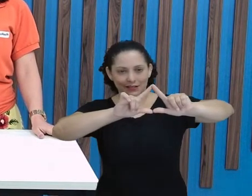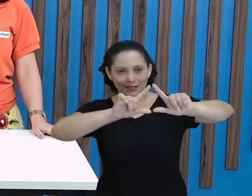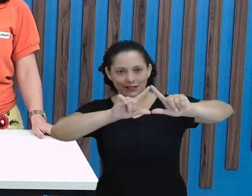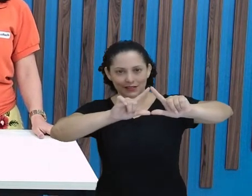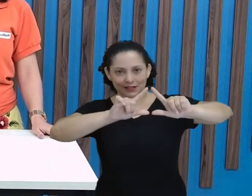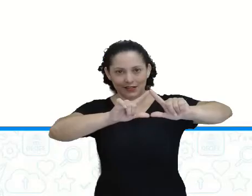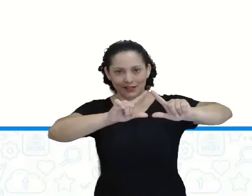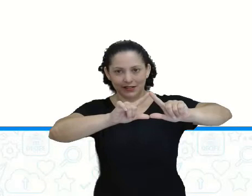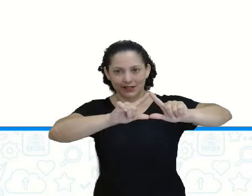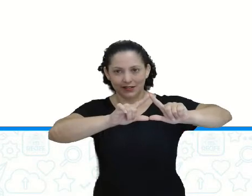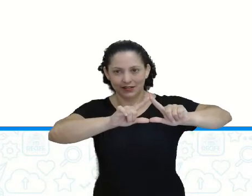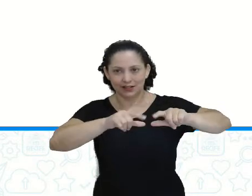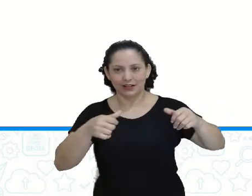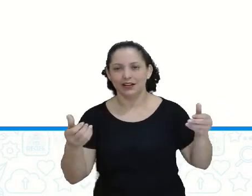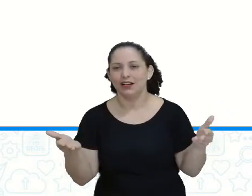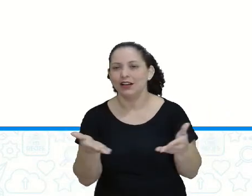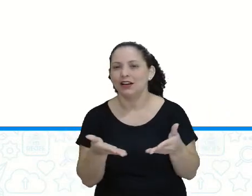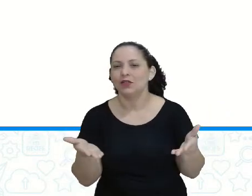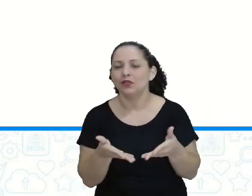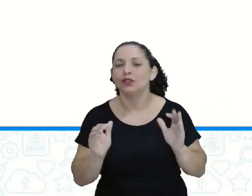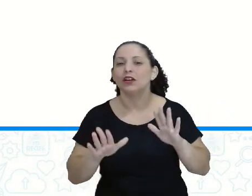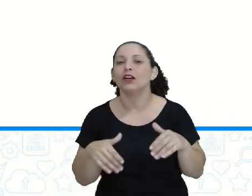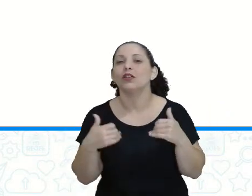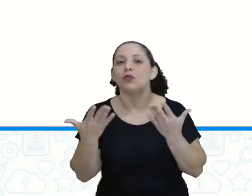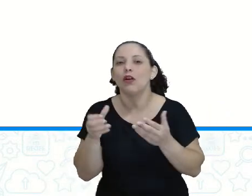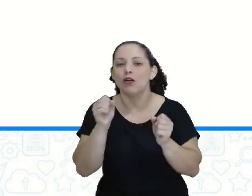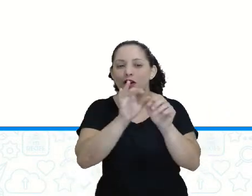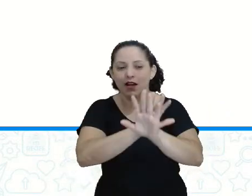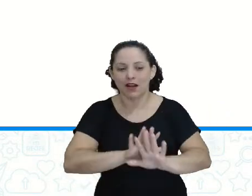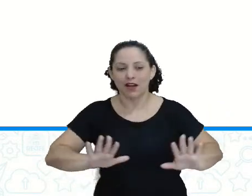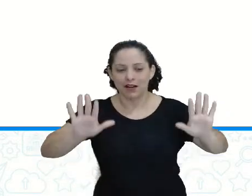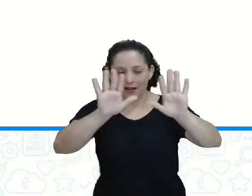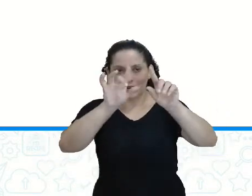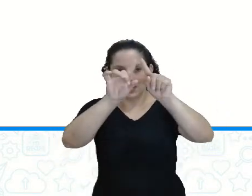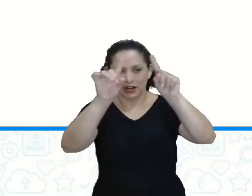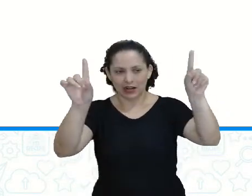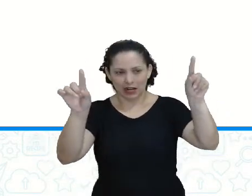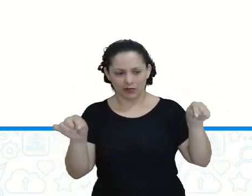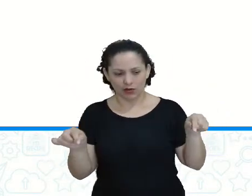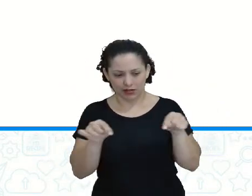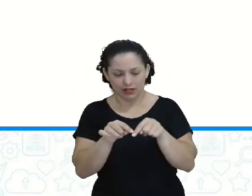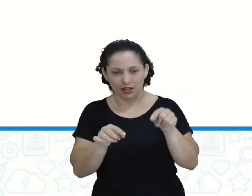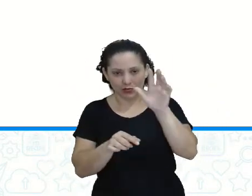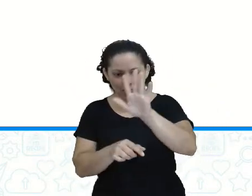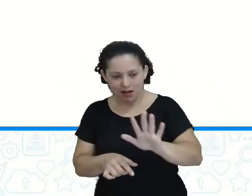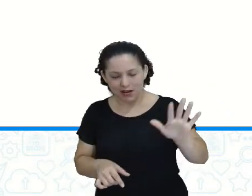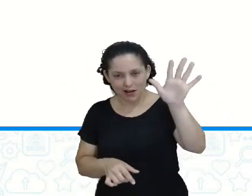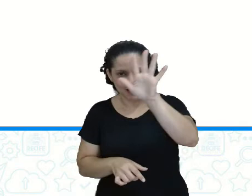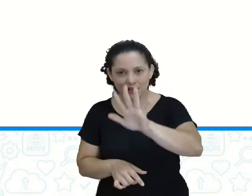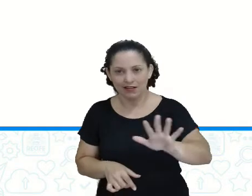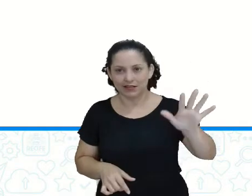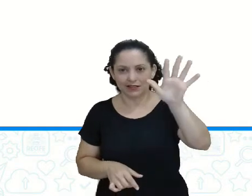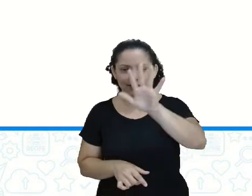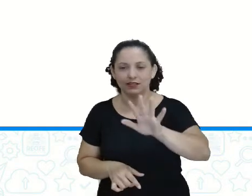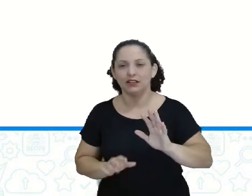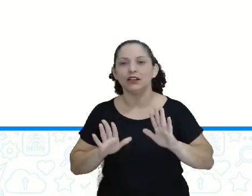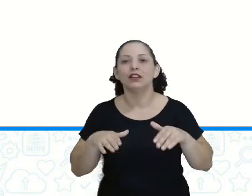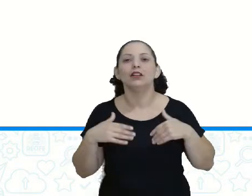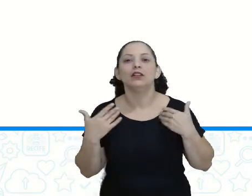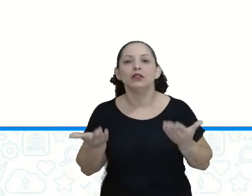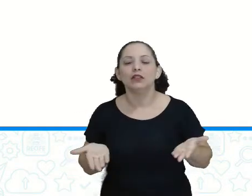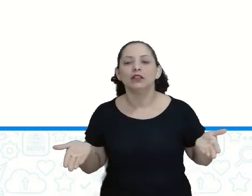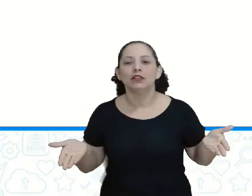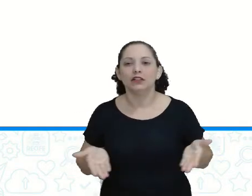olhando para essa imagem, qual a área do quadrado, se a gente está utilizando como unidade de medida o